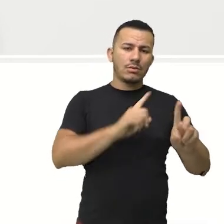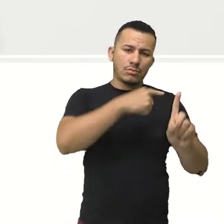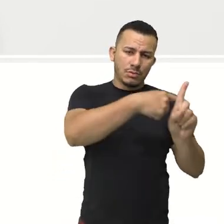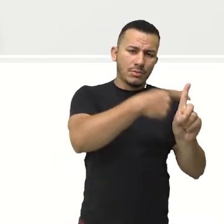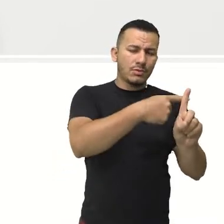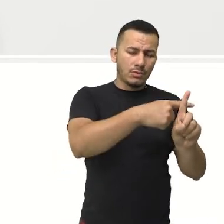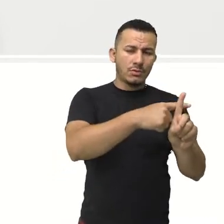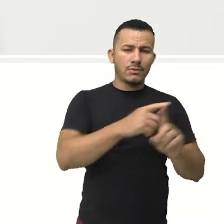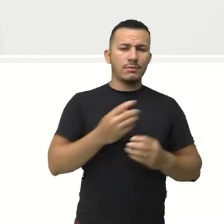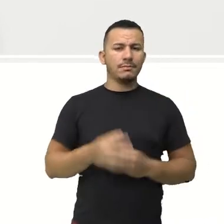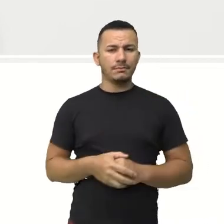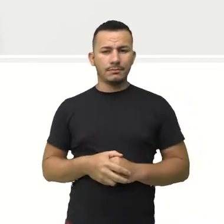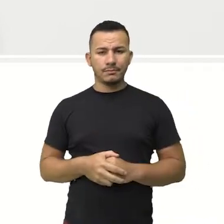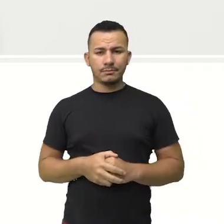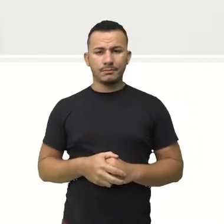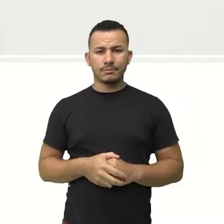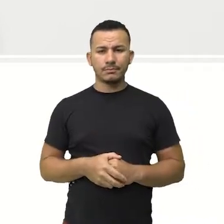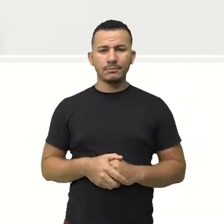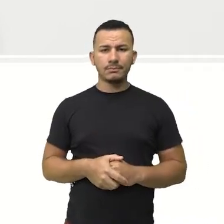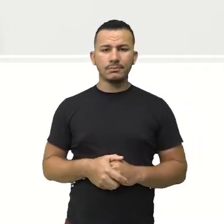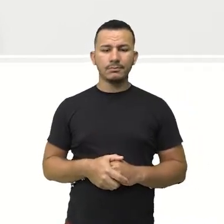eu vou fazer? Eu vou